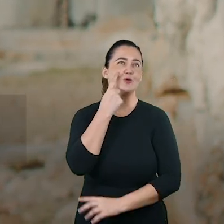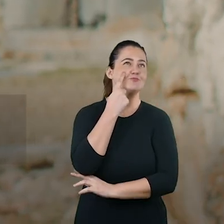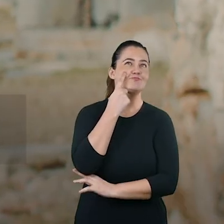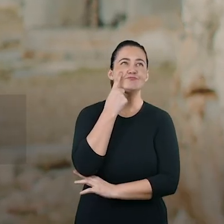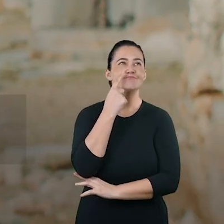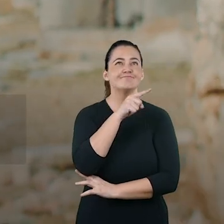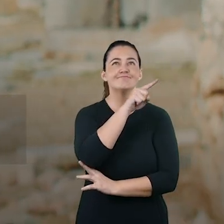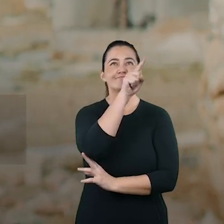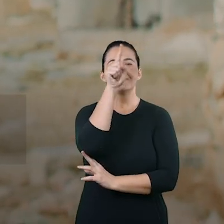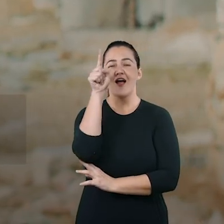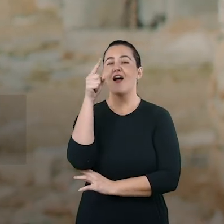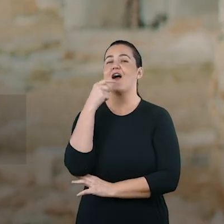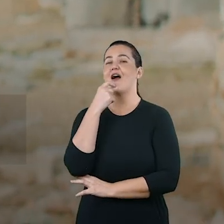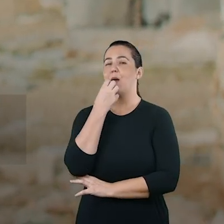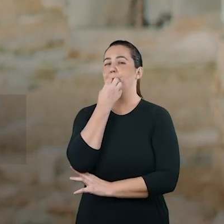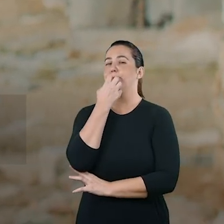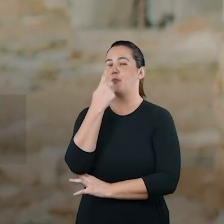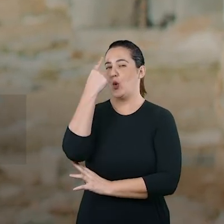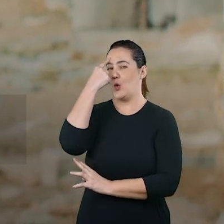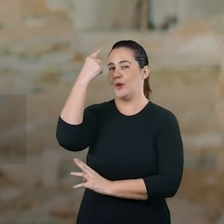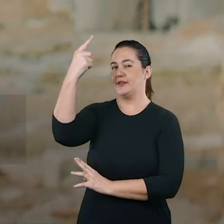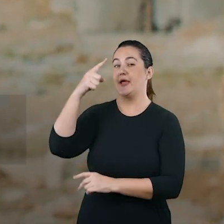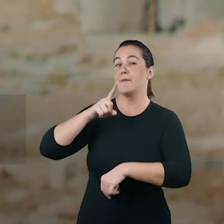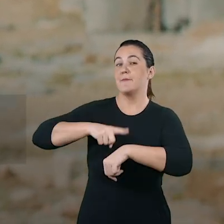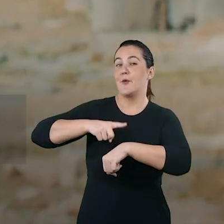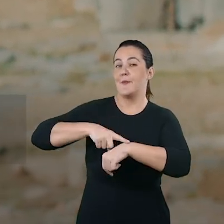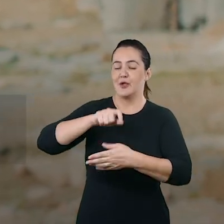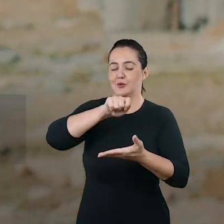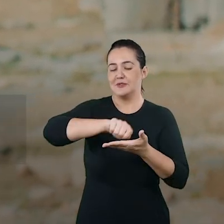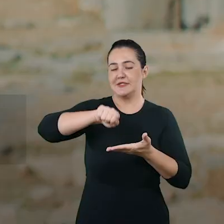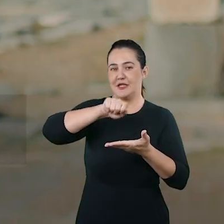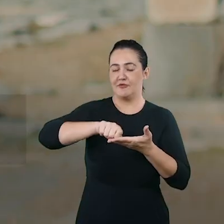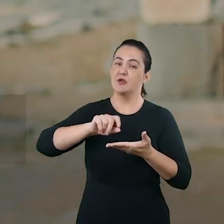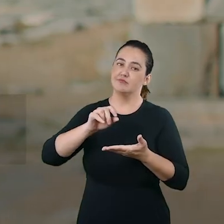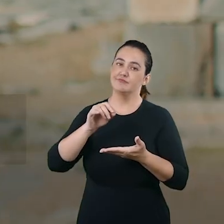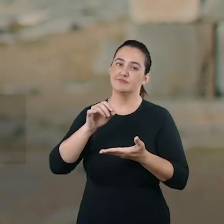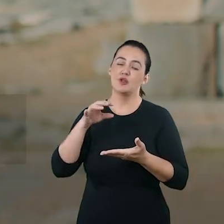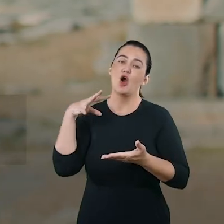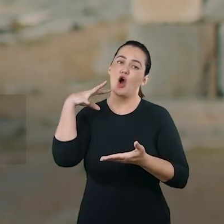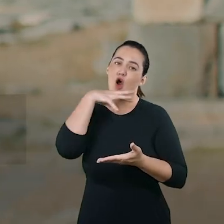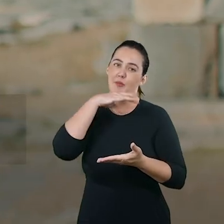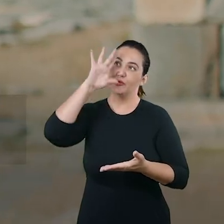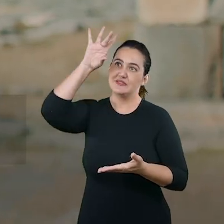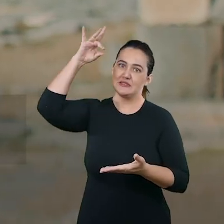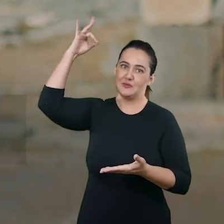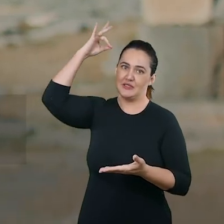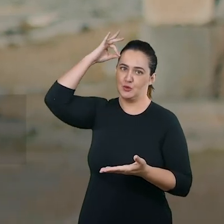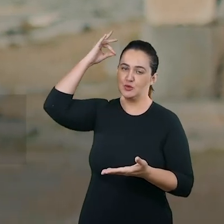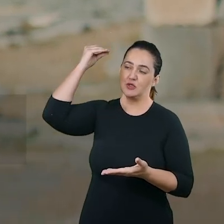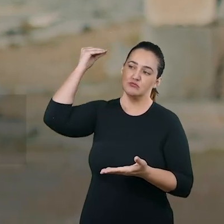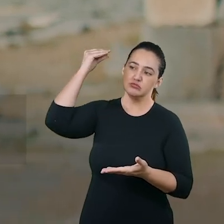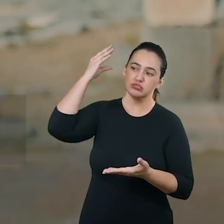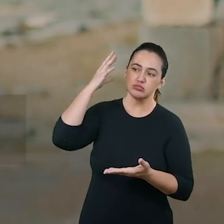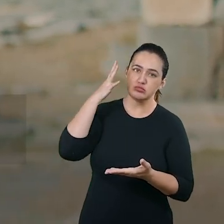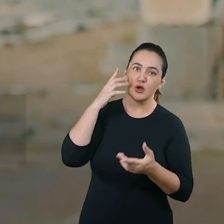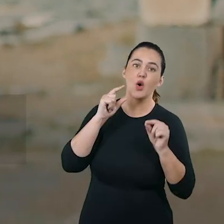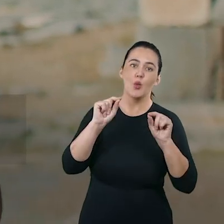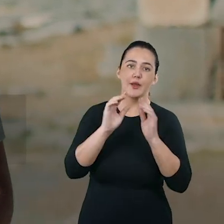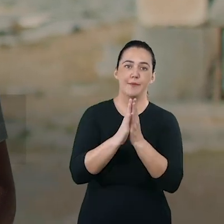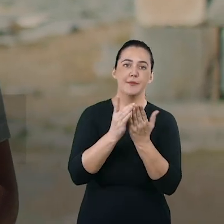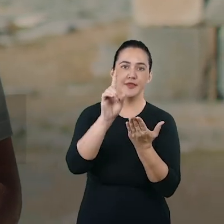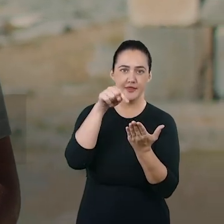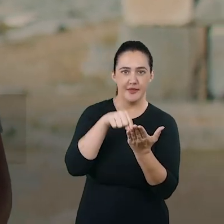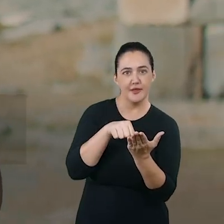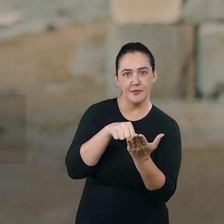o apóstolo Paulo, afinal de contas, ele foi de fato inspirado pelo Espírito Santo, mas ele escreveu usando motivos,